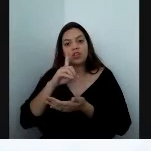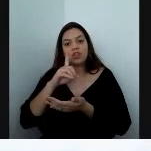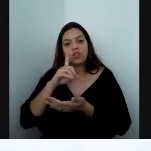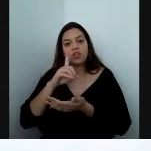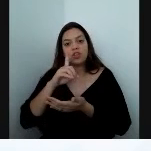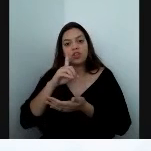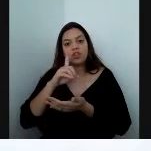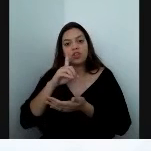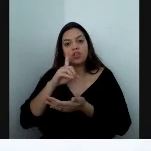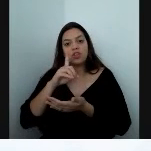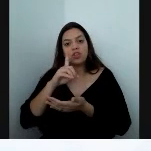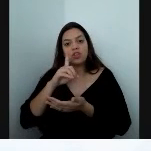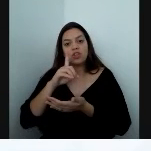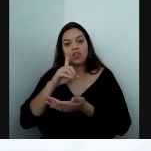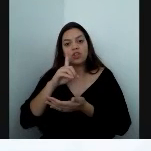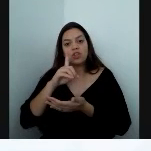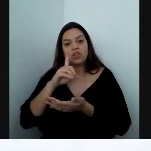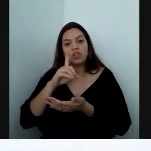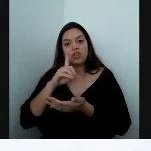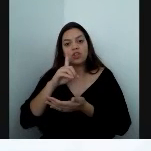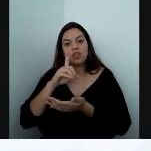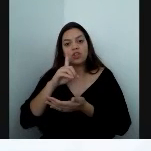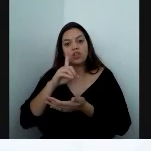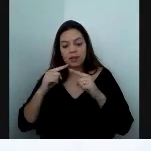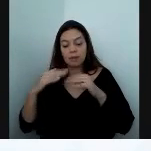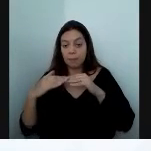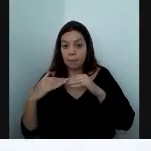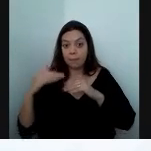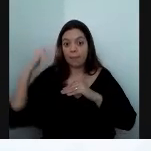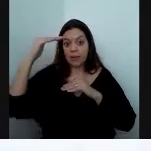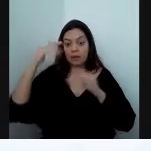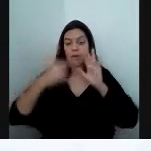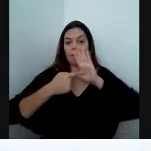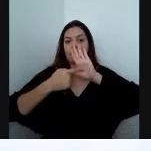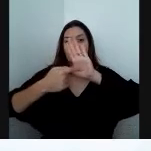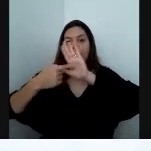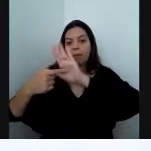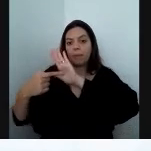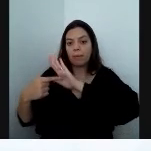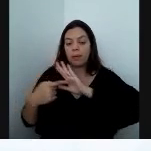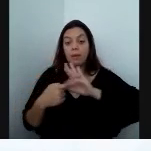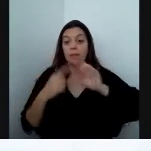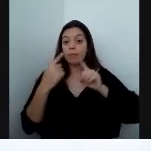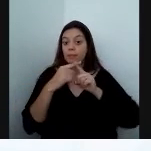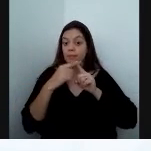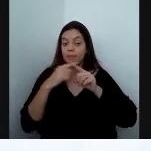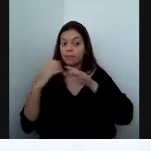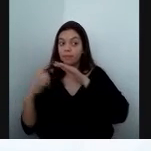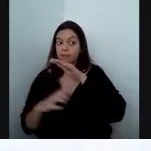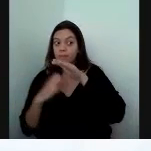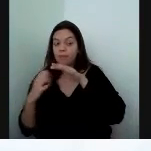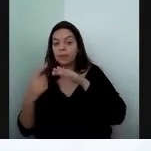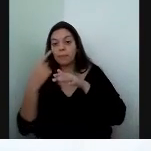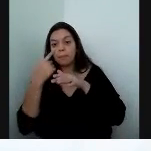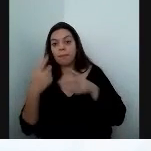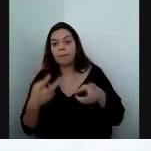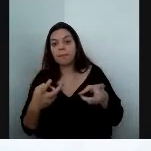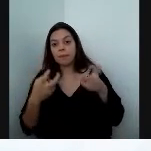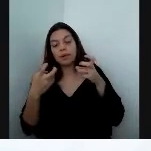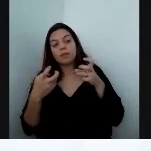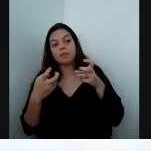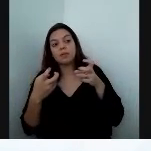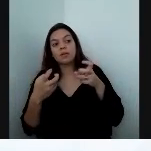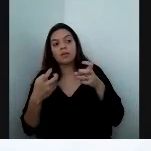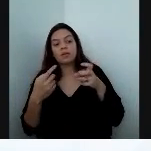mais, sabe, definitiva. Né? Porque as empresas viram nisso uma forma também de lucro, porque